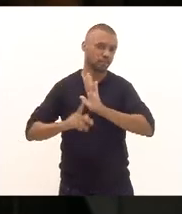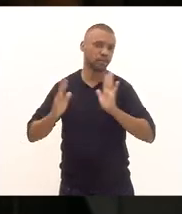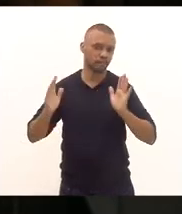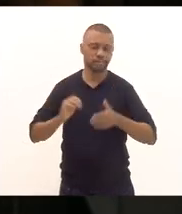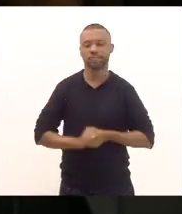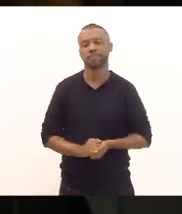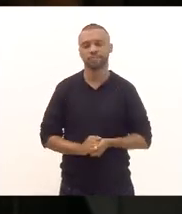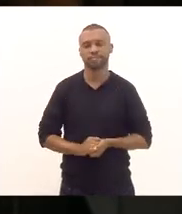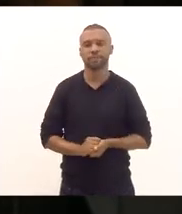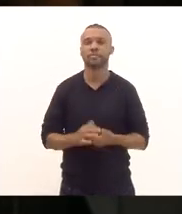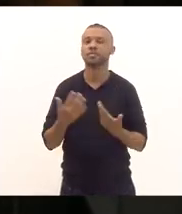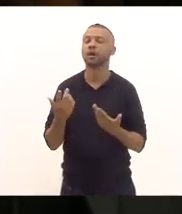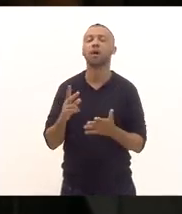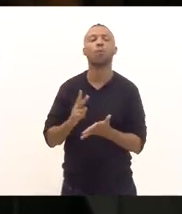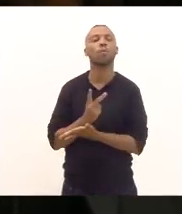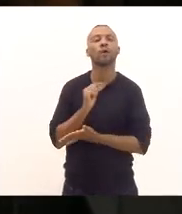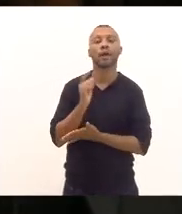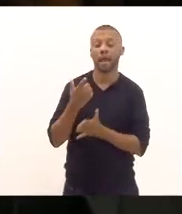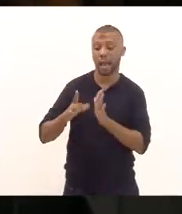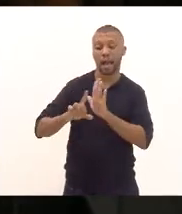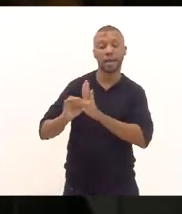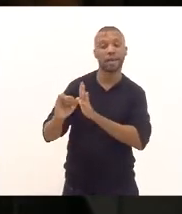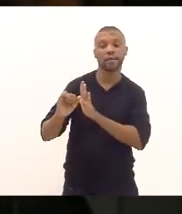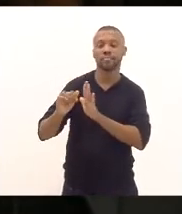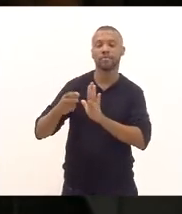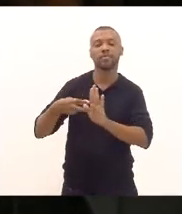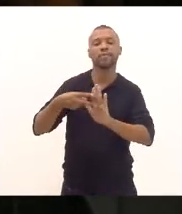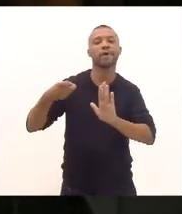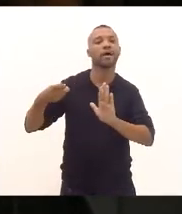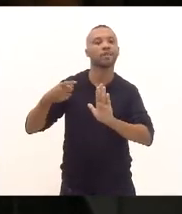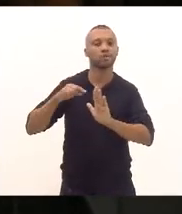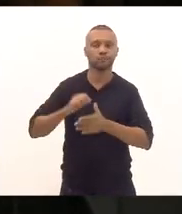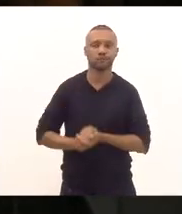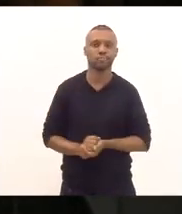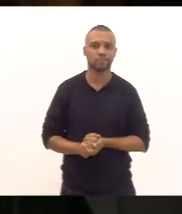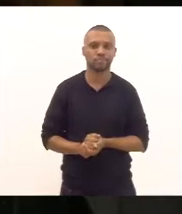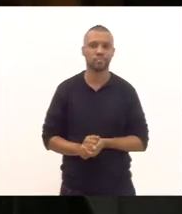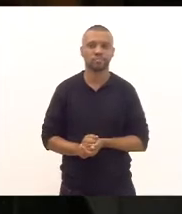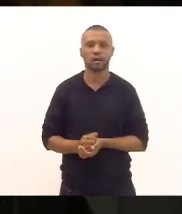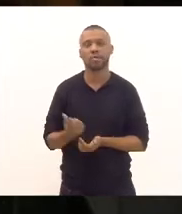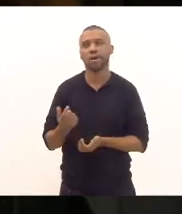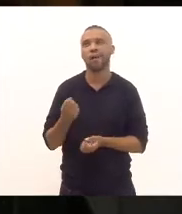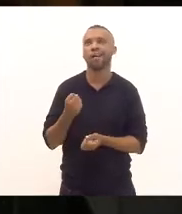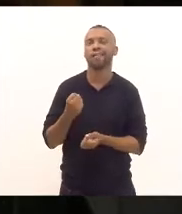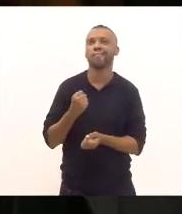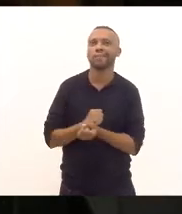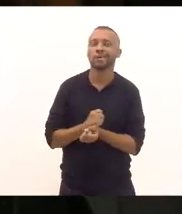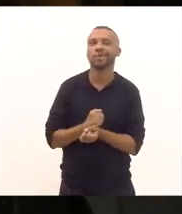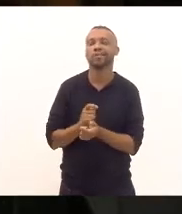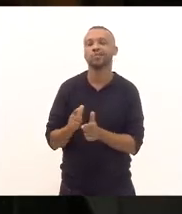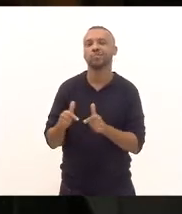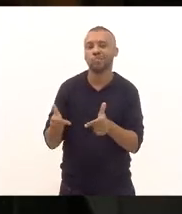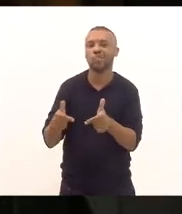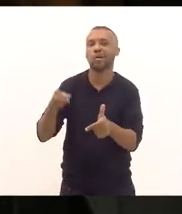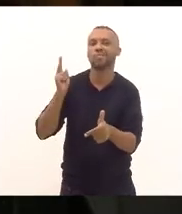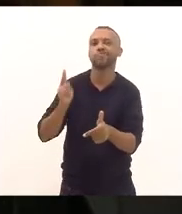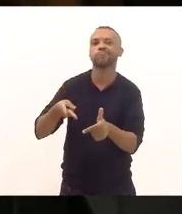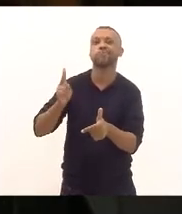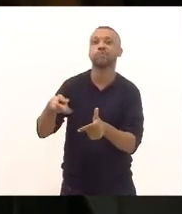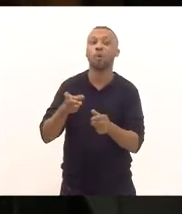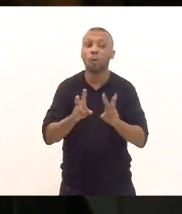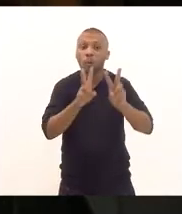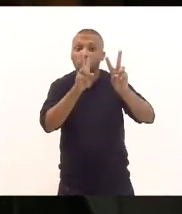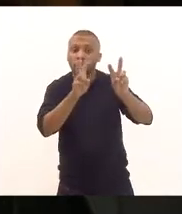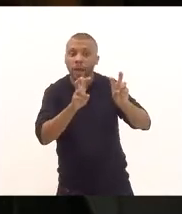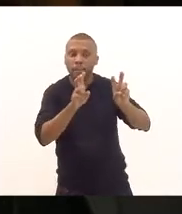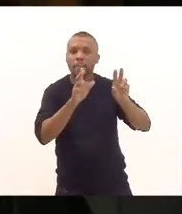A lei foi vetada e é por vício de iniciativa não pelo